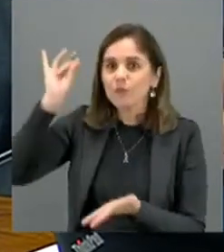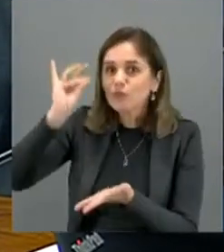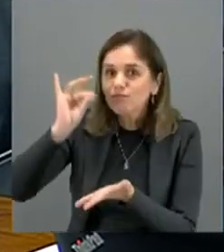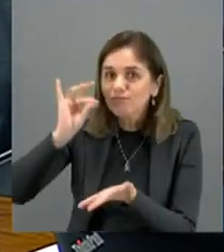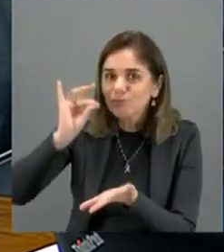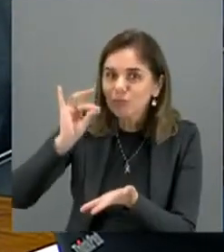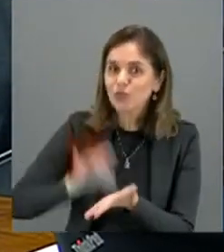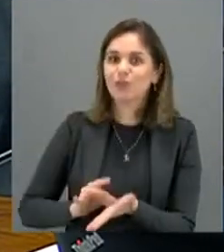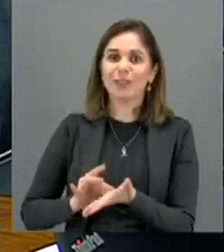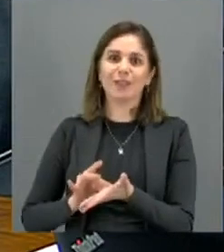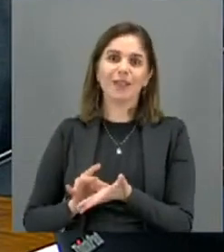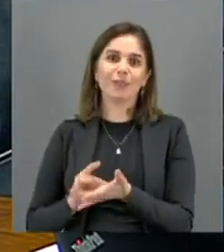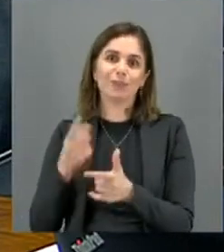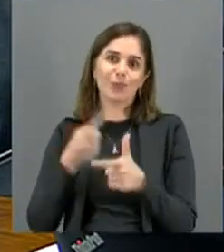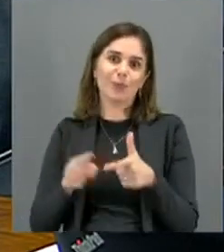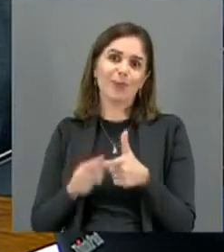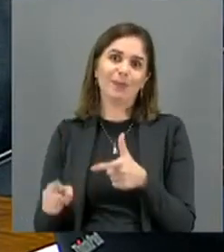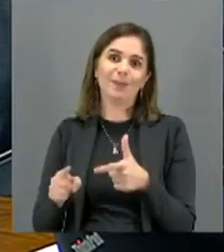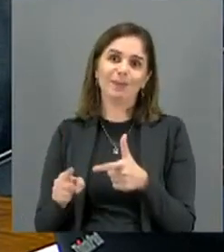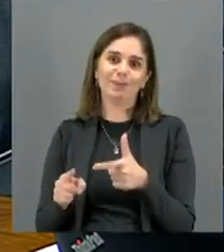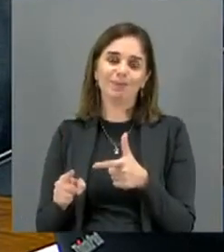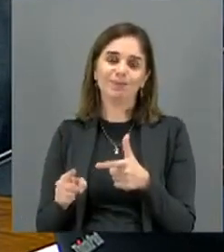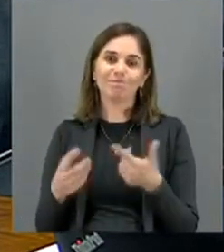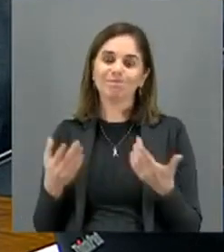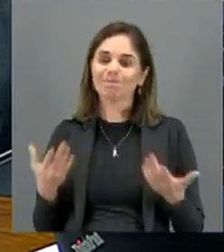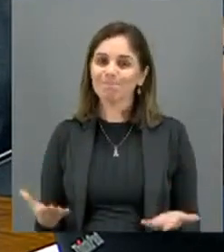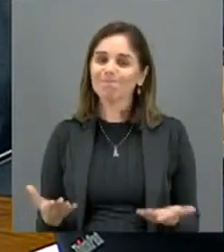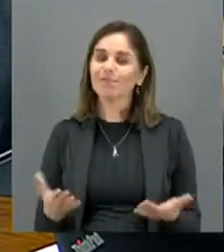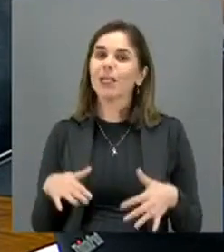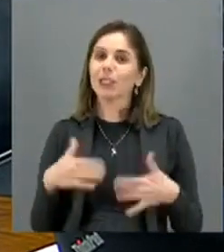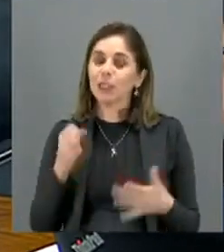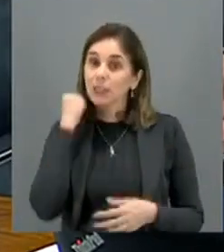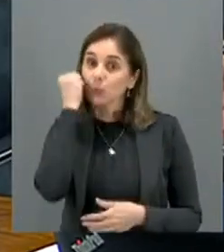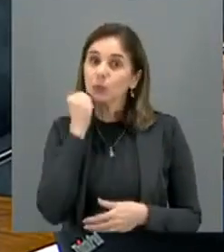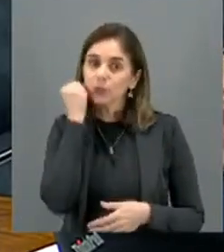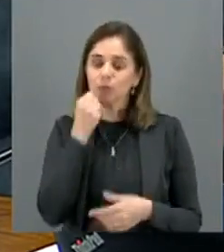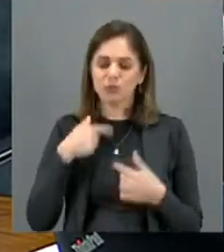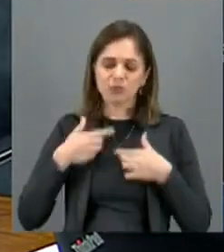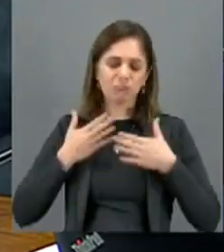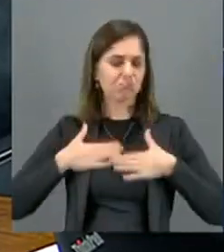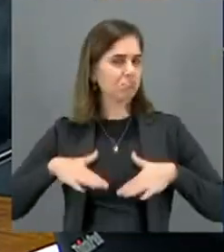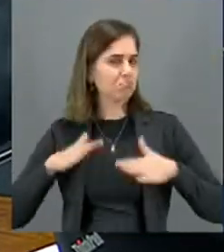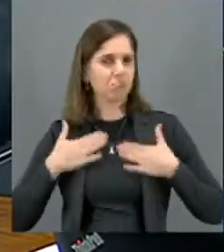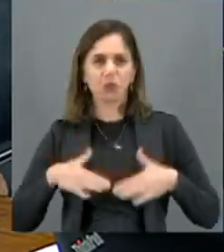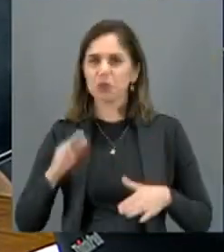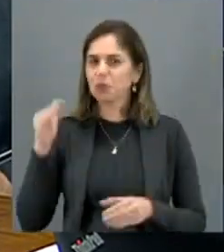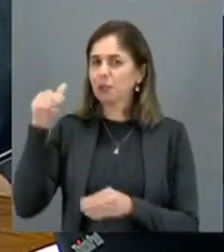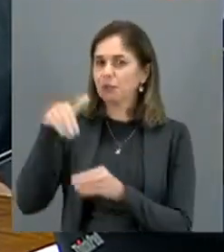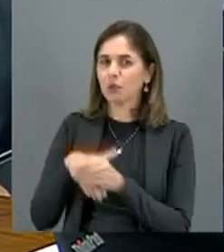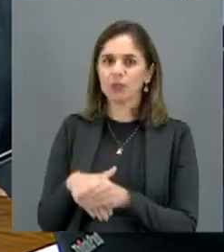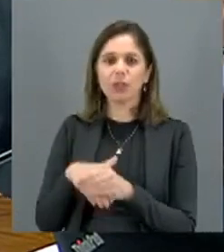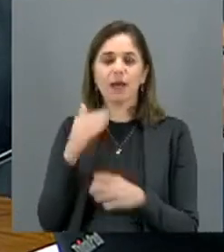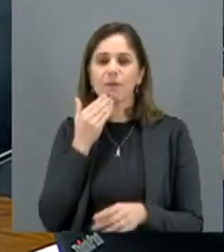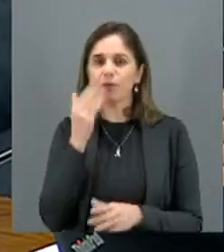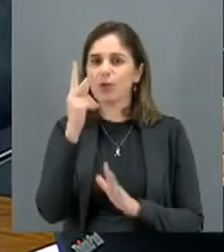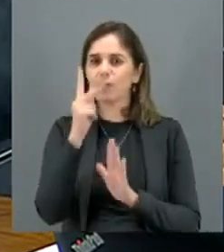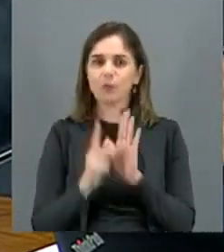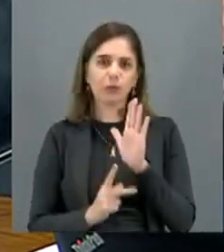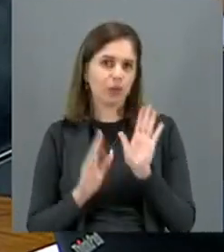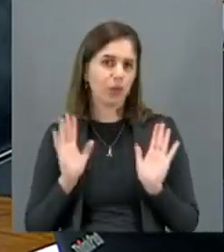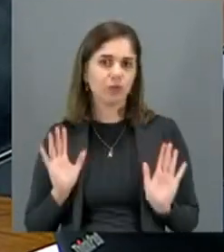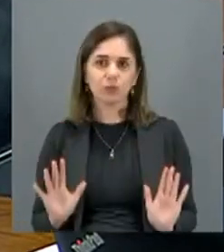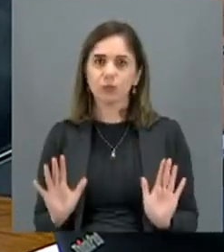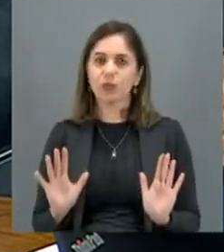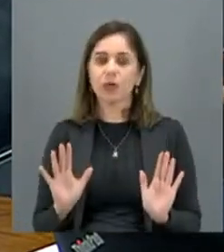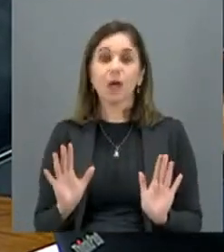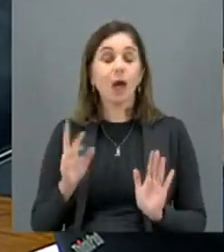sem trabalhar a causa. Então, eminentes senadores, eu estou absolutamente tranquilo em votar favorável ao projeto,